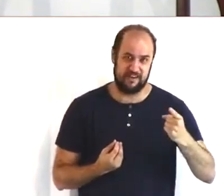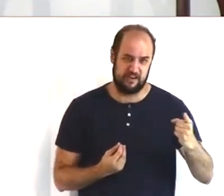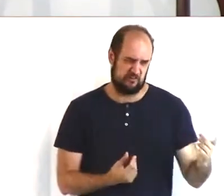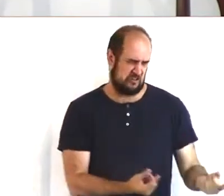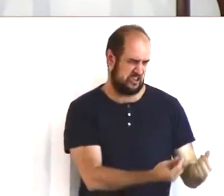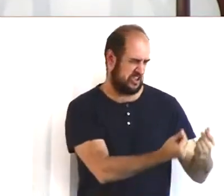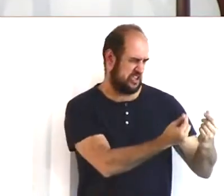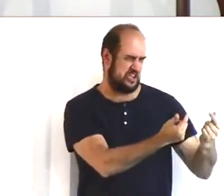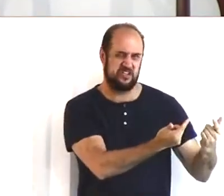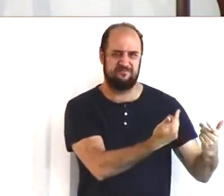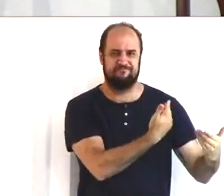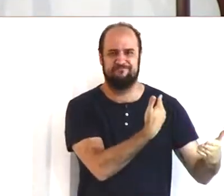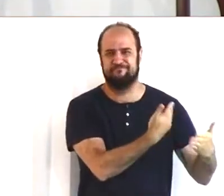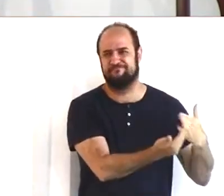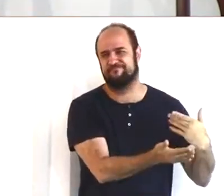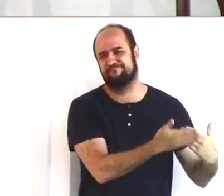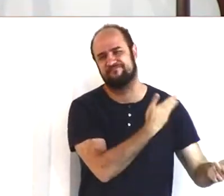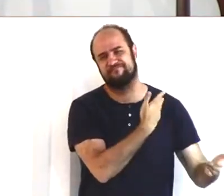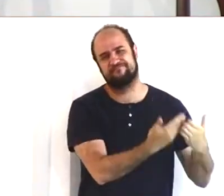terra é uma